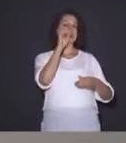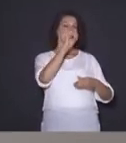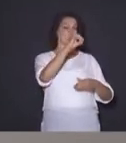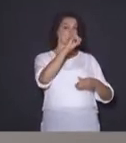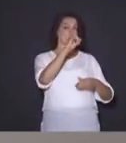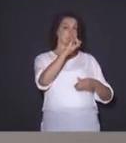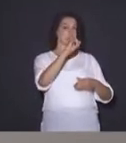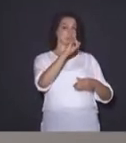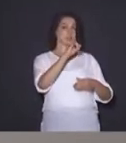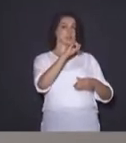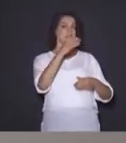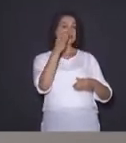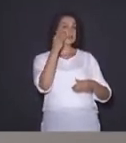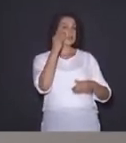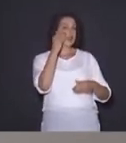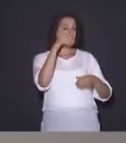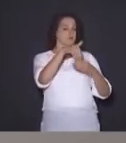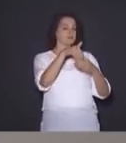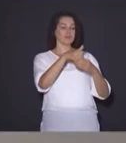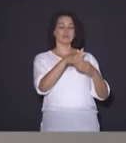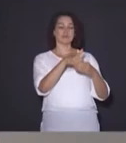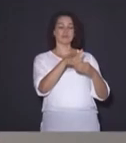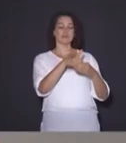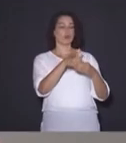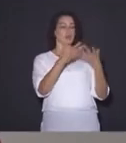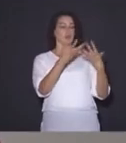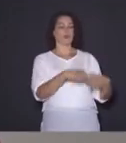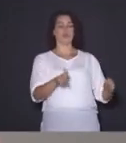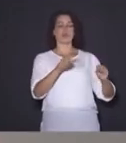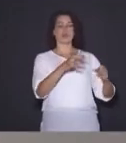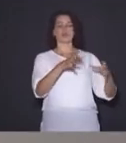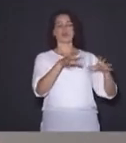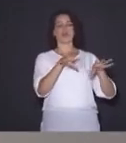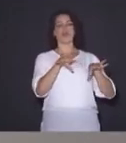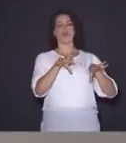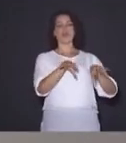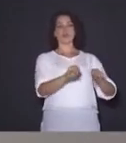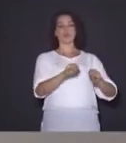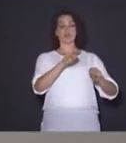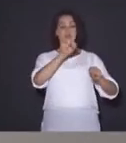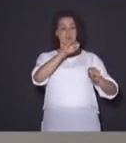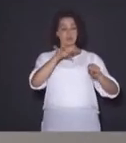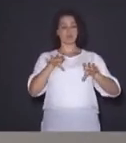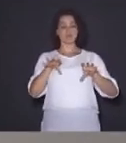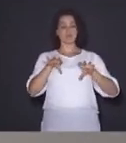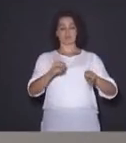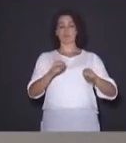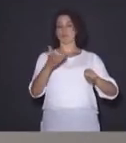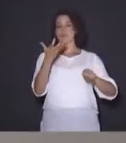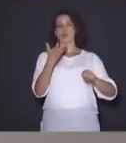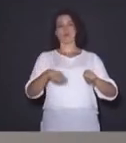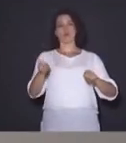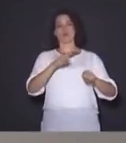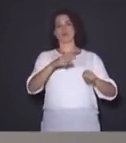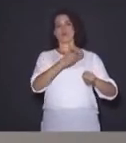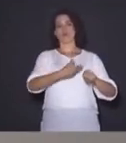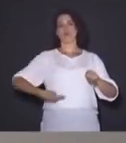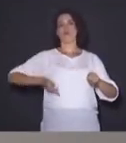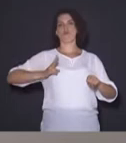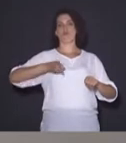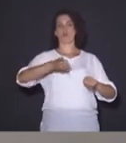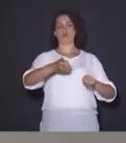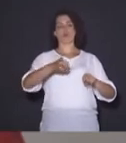eleger e reeleger não deixe tomar posse se tomar posse não deixa o governo com getúlio foi assim